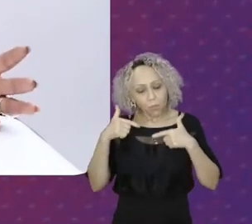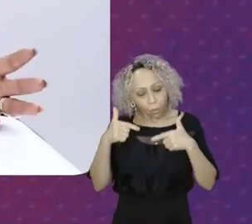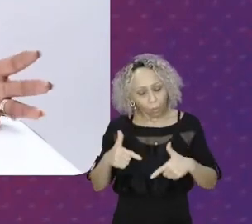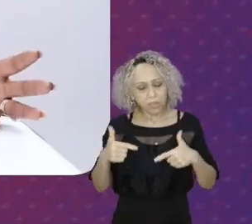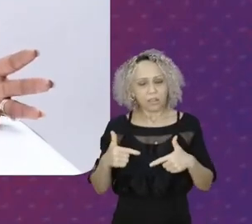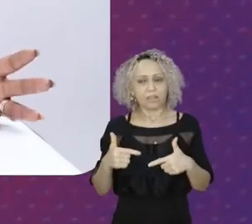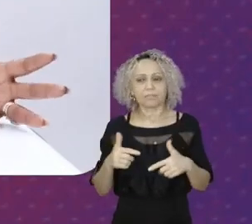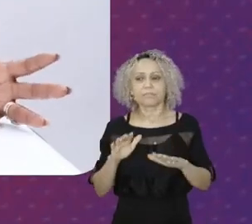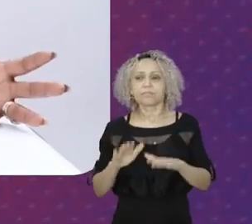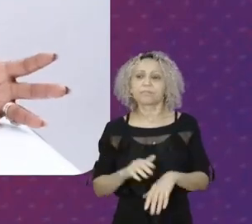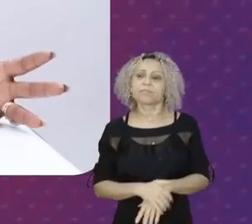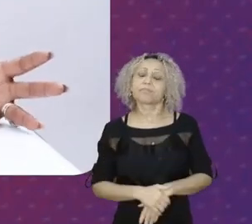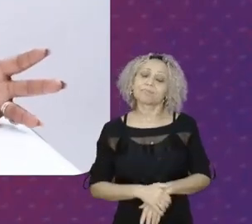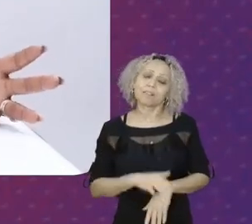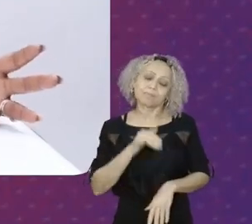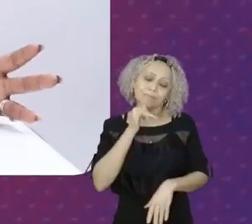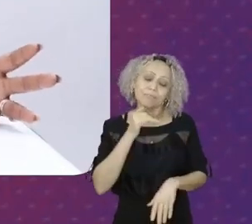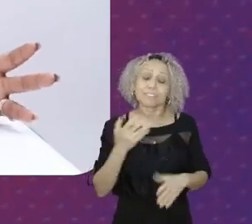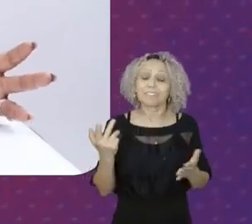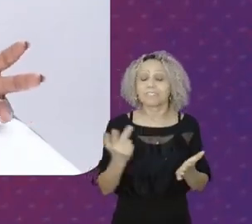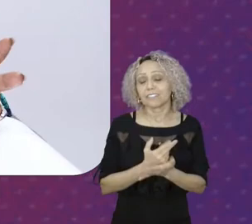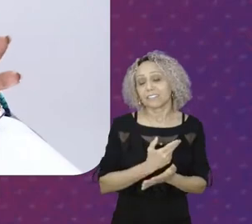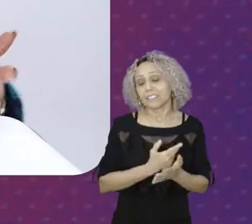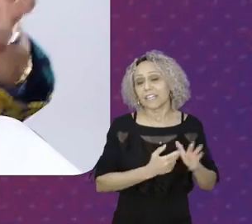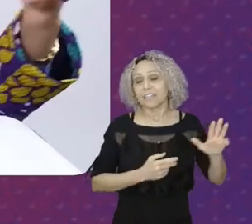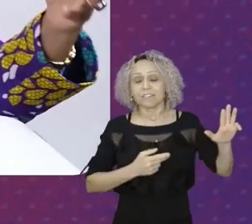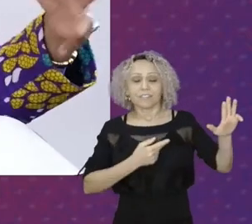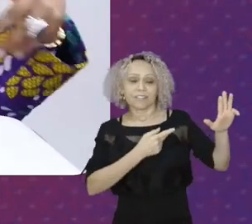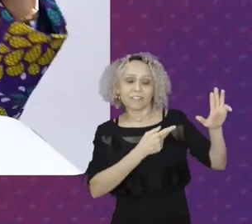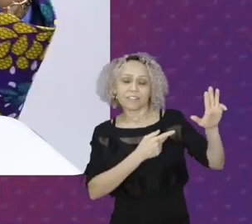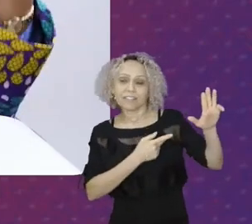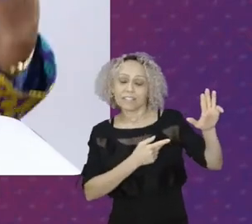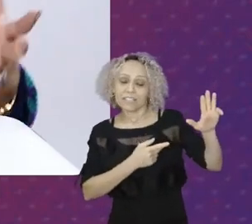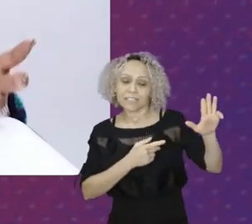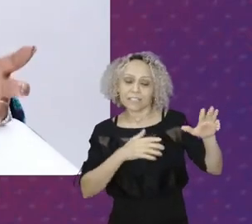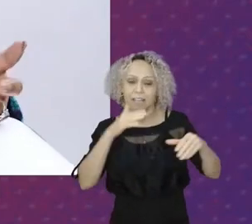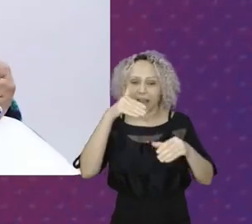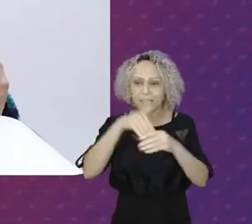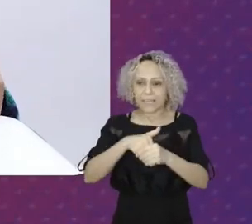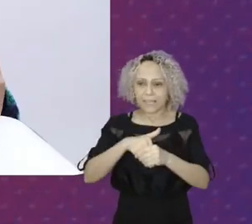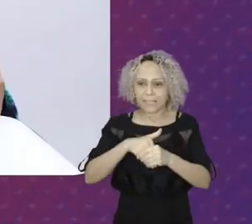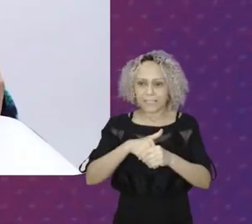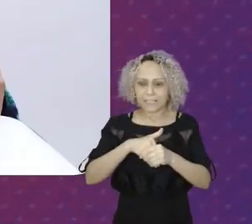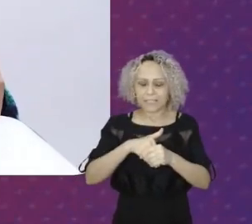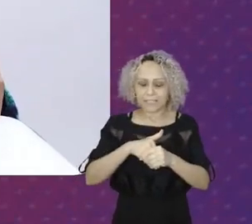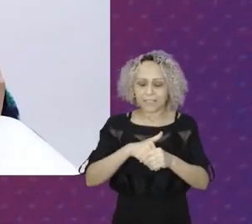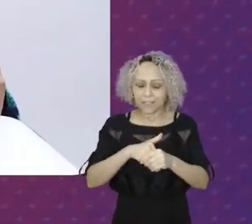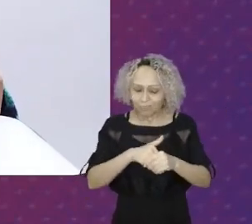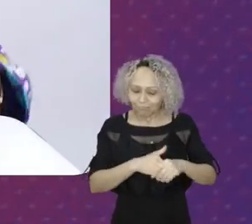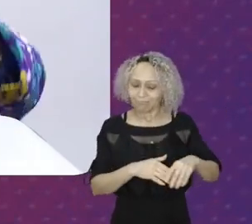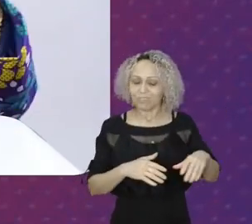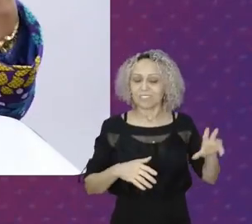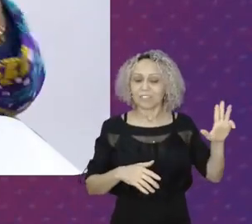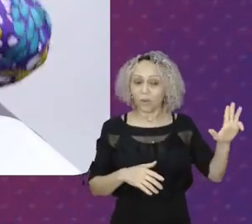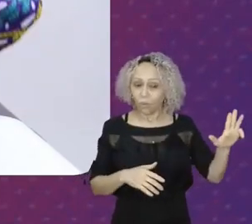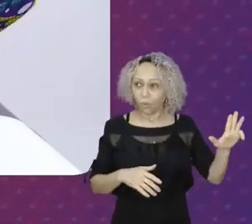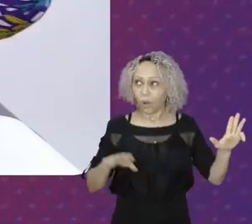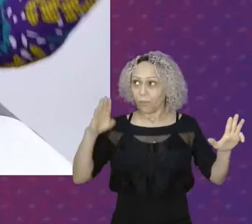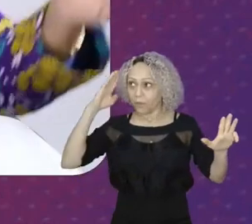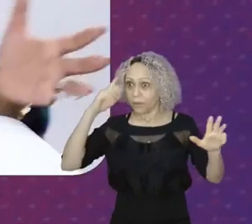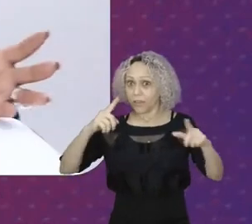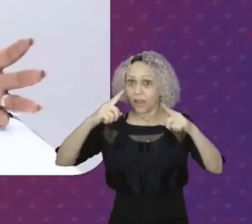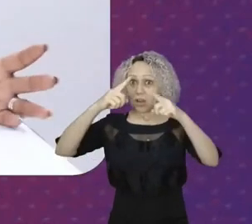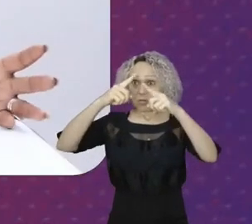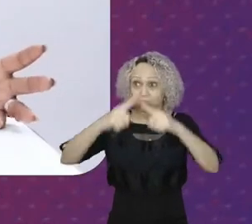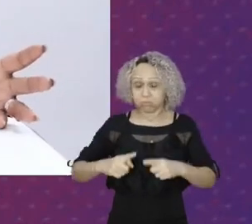que foi, né, aquela disputa eleitoral, quando tem elegido mulheres negras em